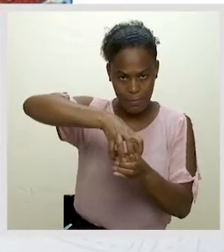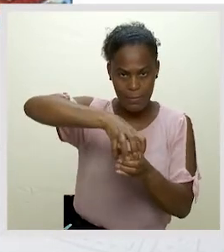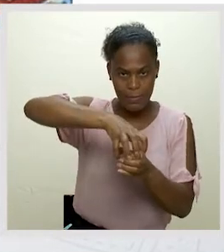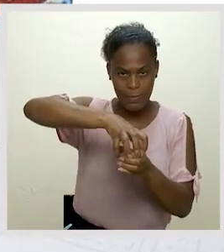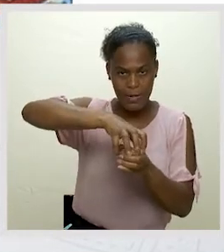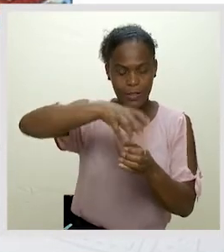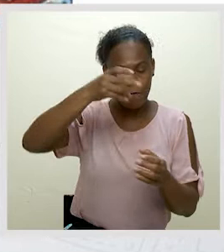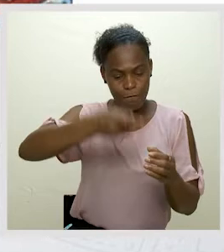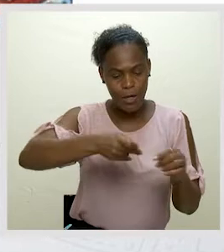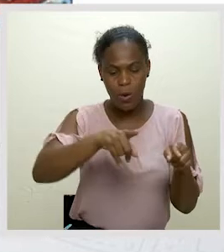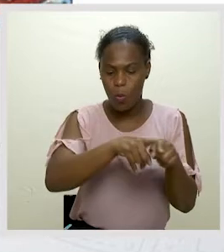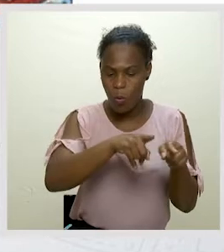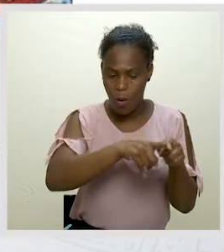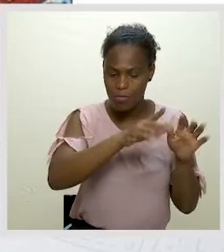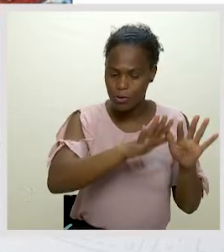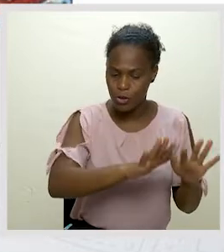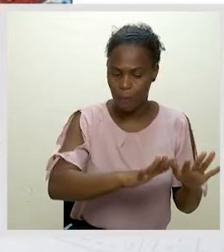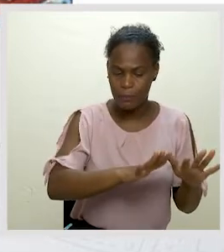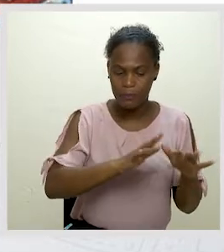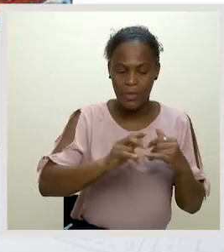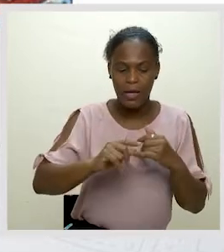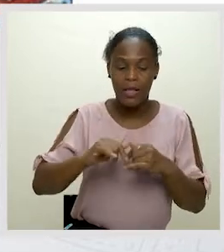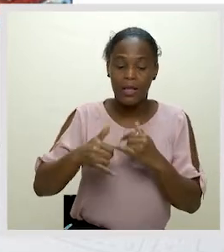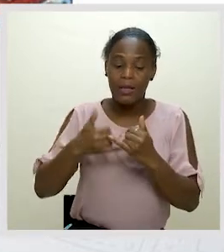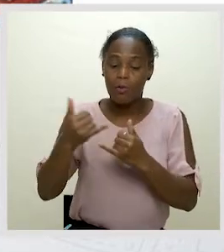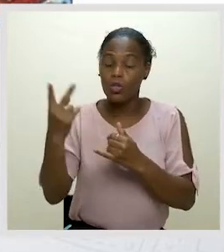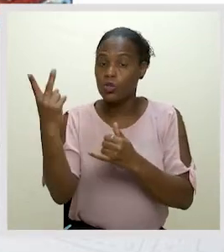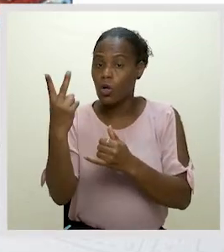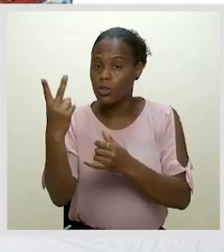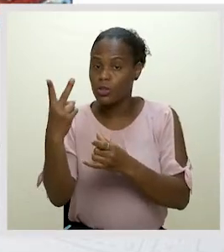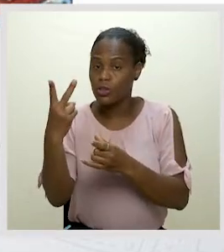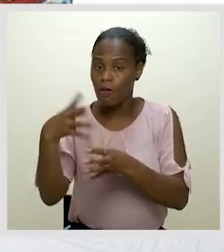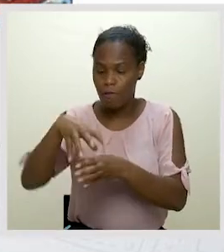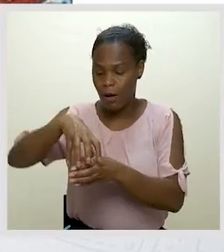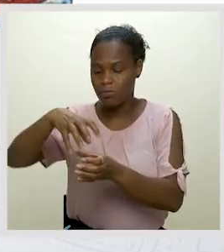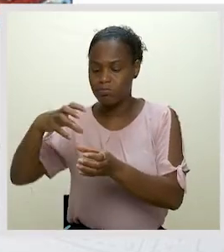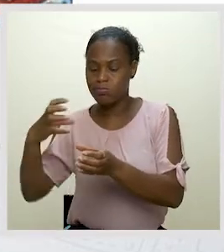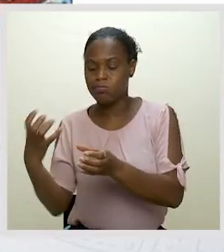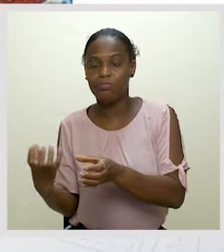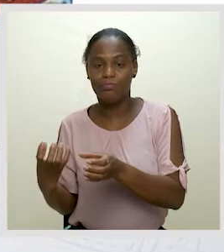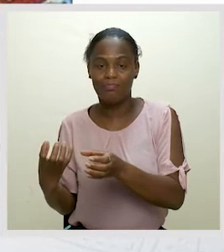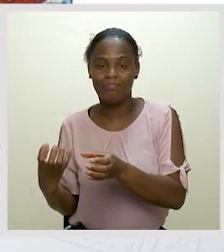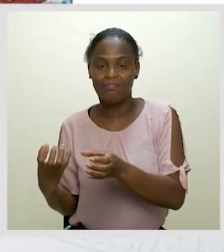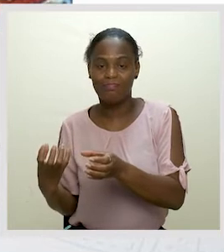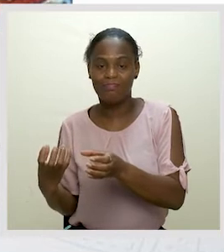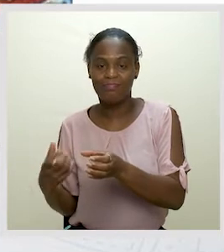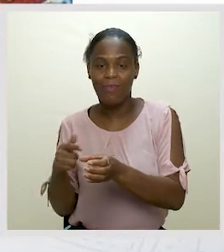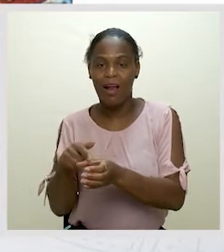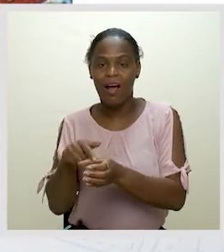frasco manteve-se como está. E deixou os outros 2 frascos de boca